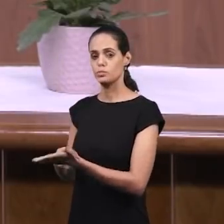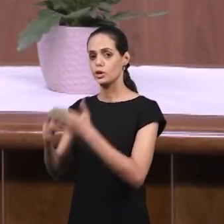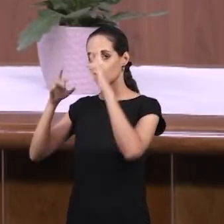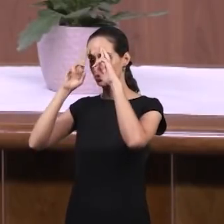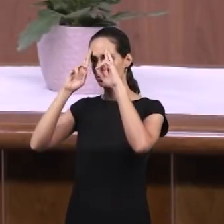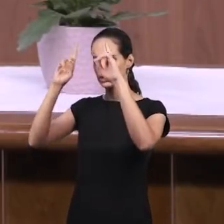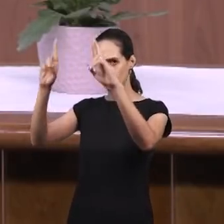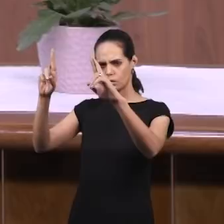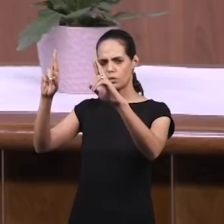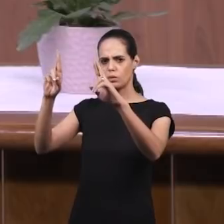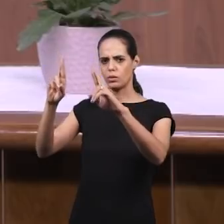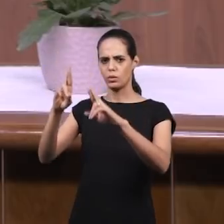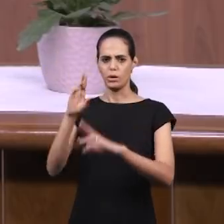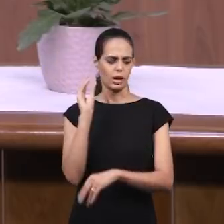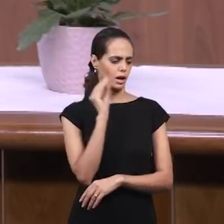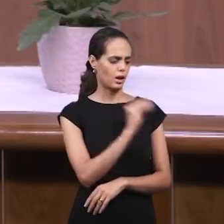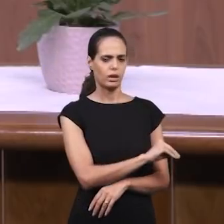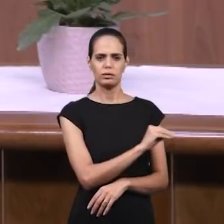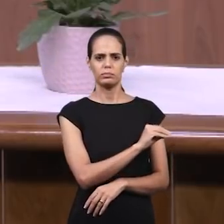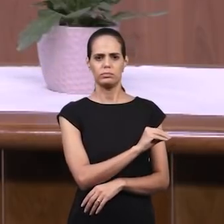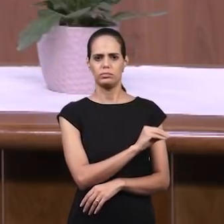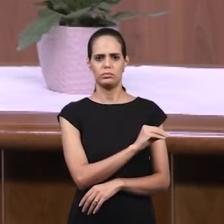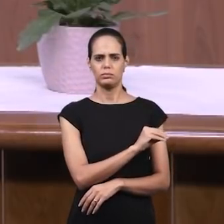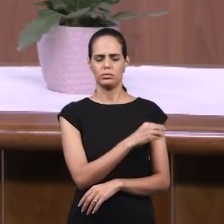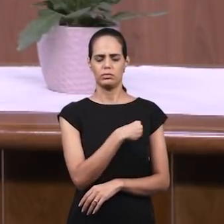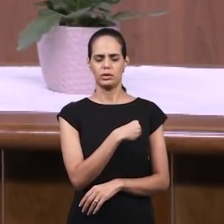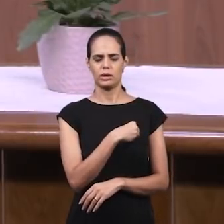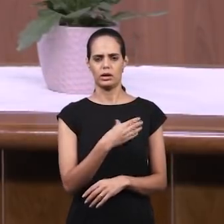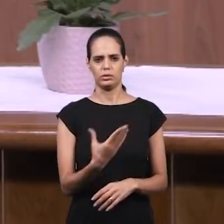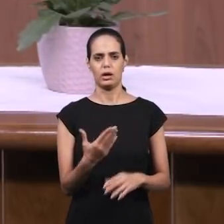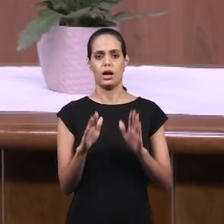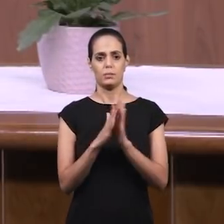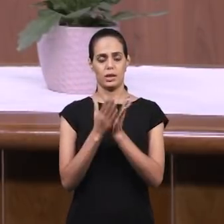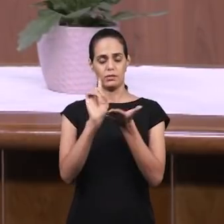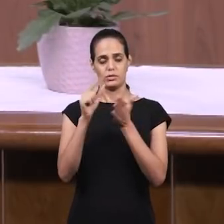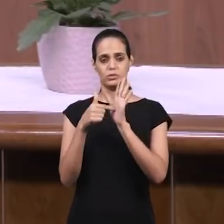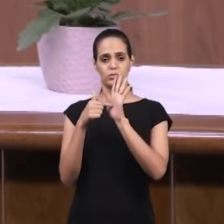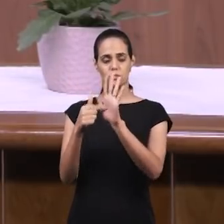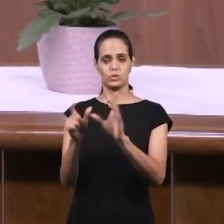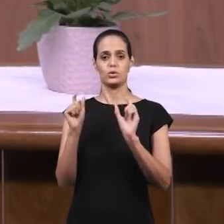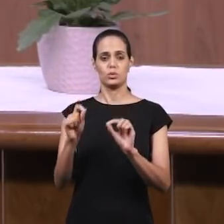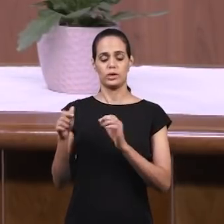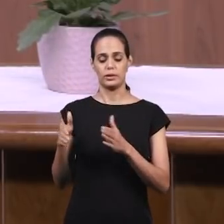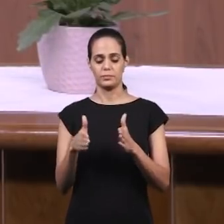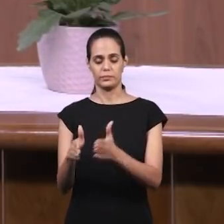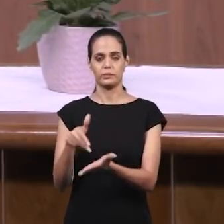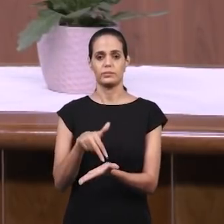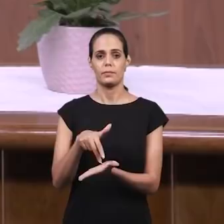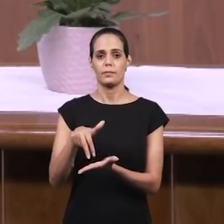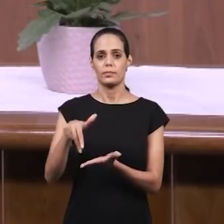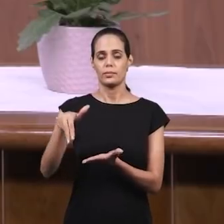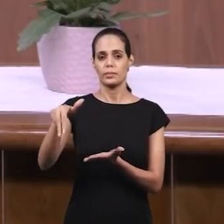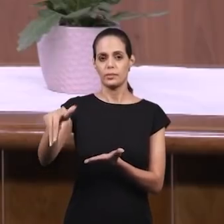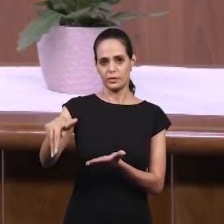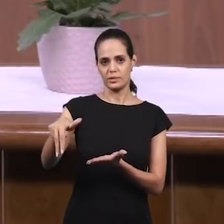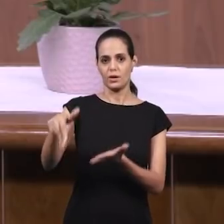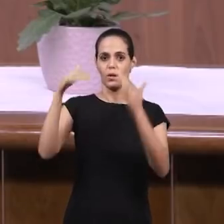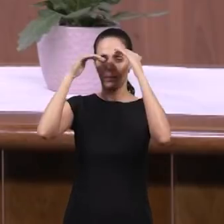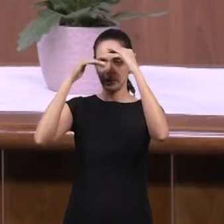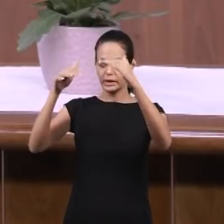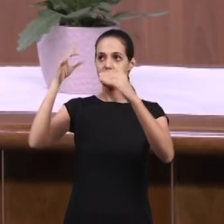o pecado não significa um esforço que eu vou fazer. A palavra do Senhor diz assim, andai em espírito e não cumprireis